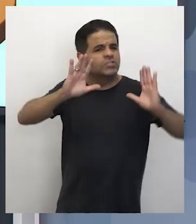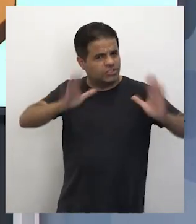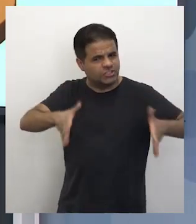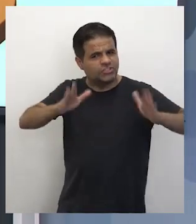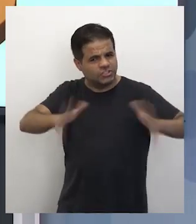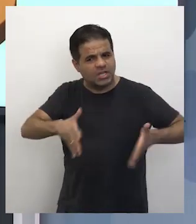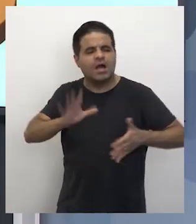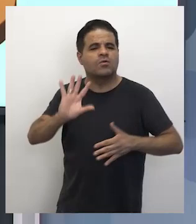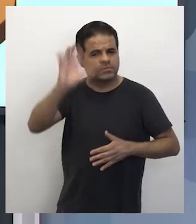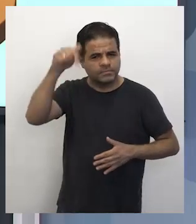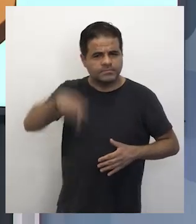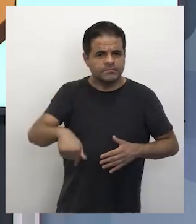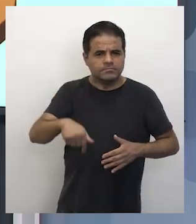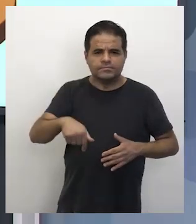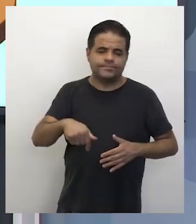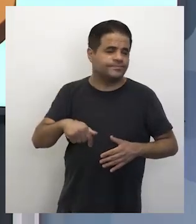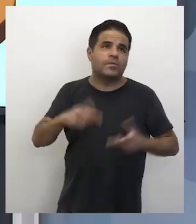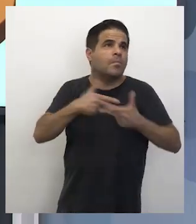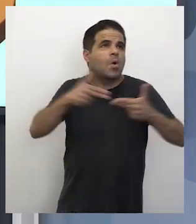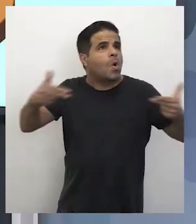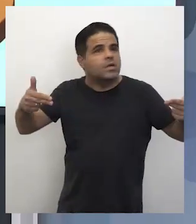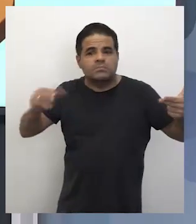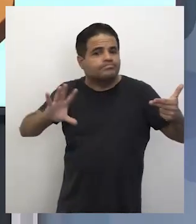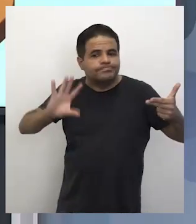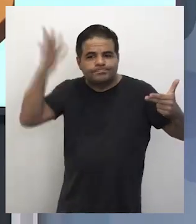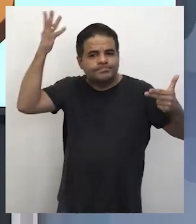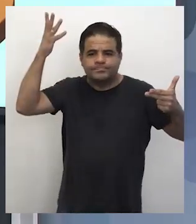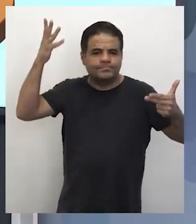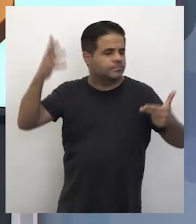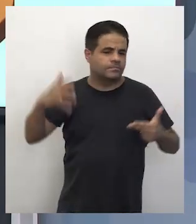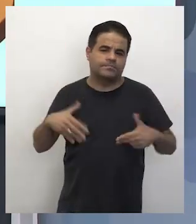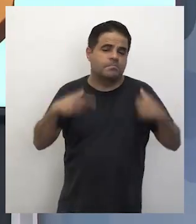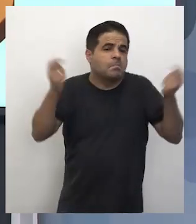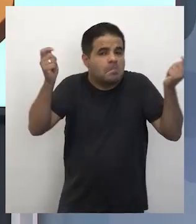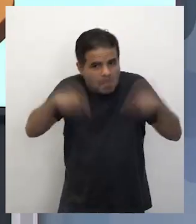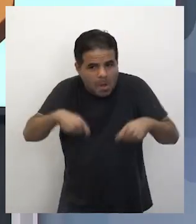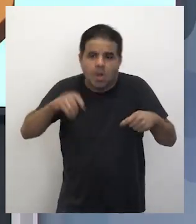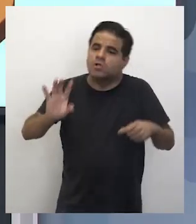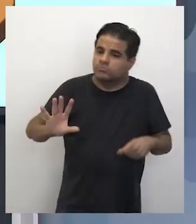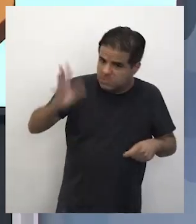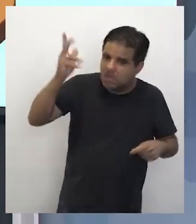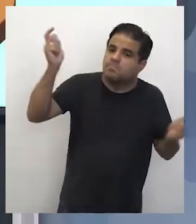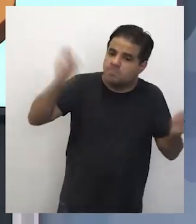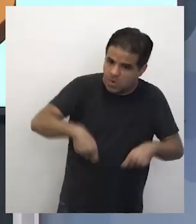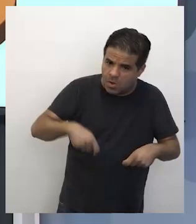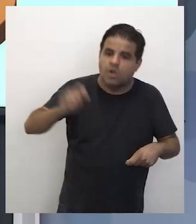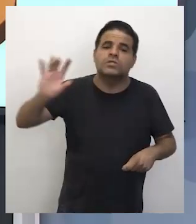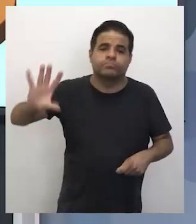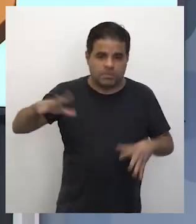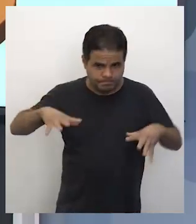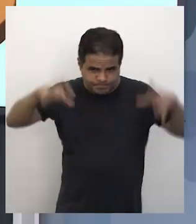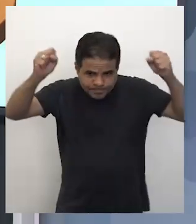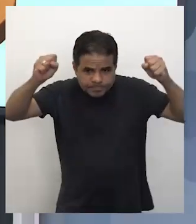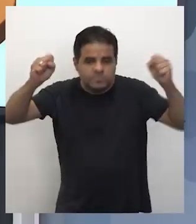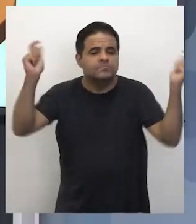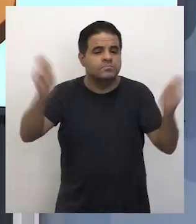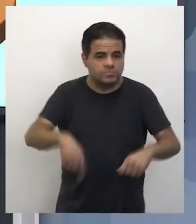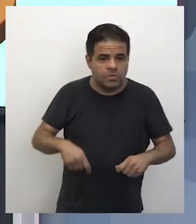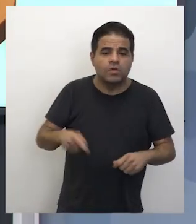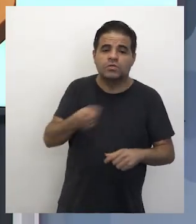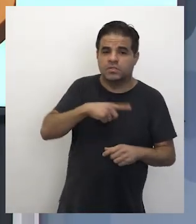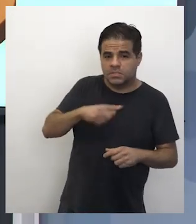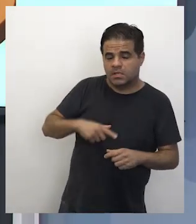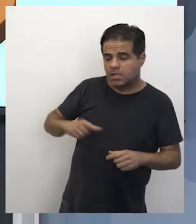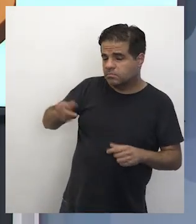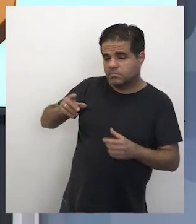e agora a gente está... Então isso não é algo assim, que não possa ocorrer. Pode ocorrer sim, né? A gente tem uma dependência do